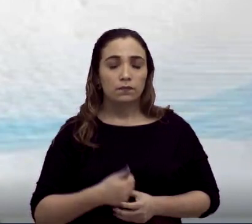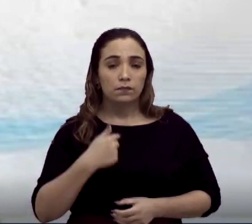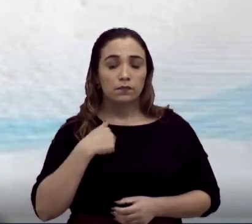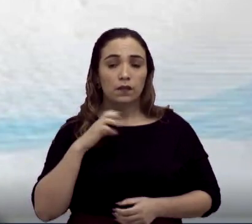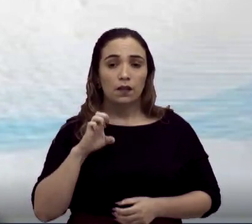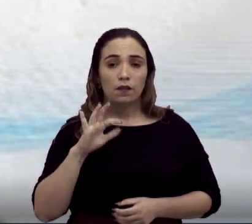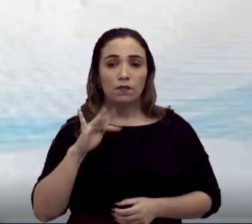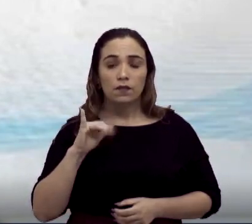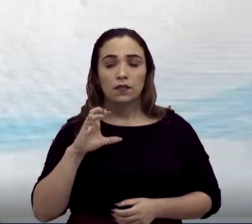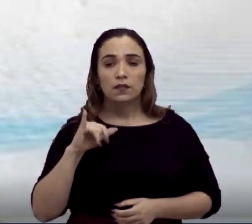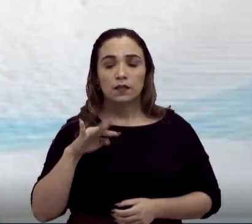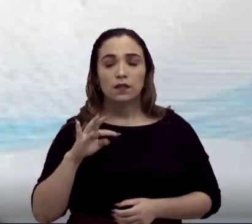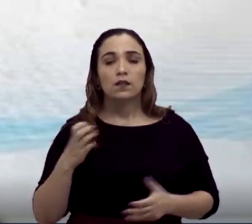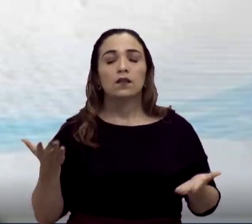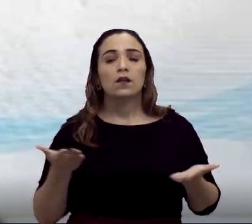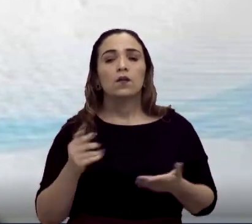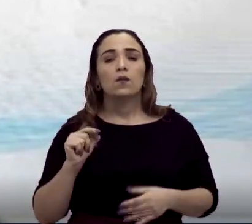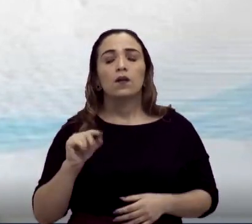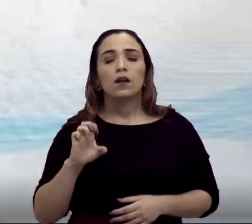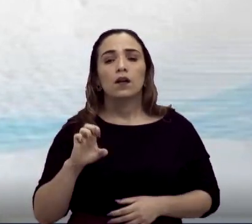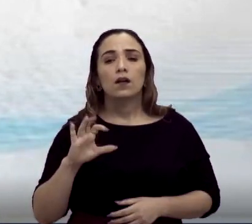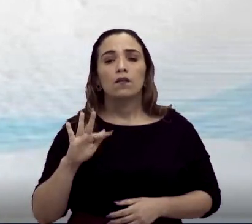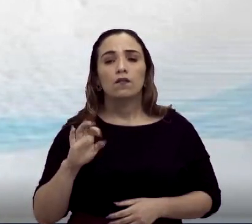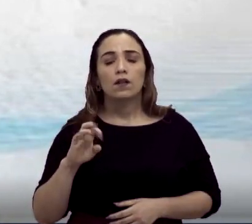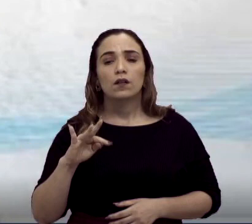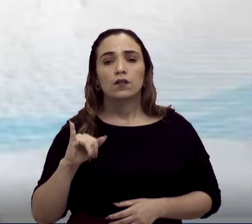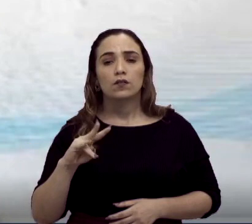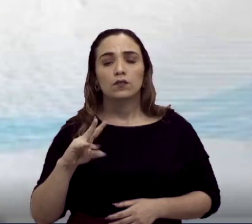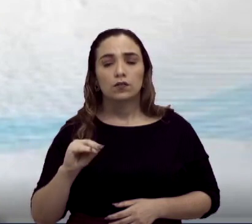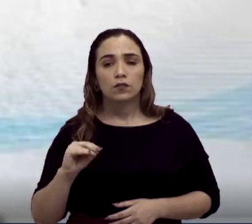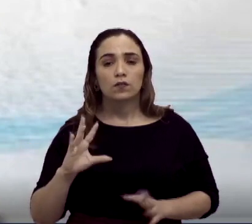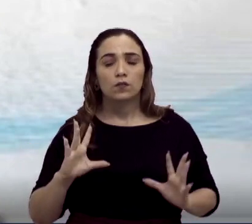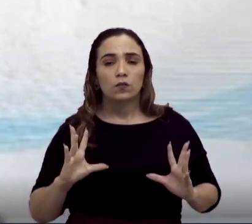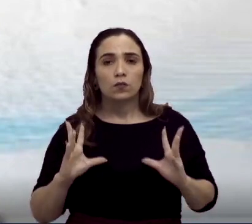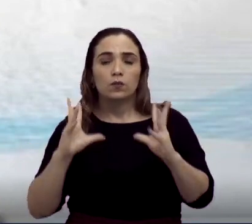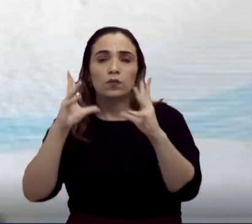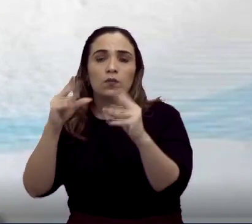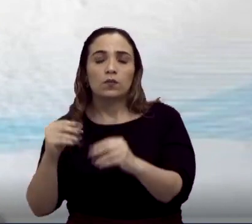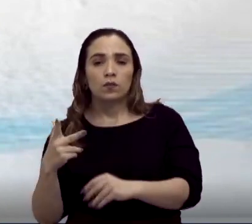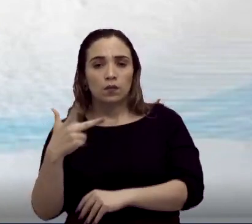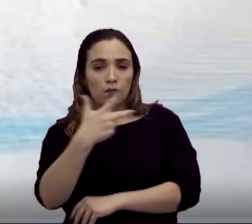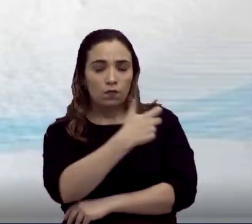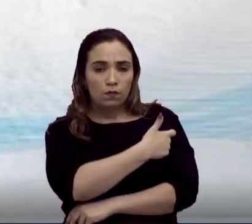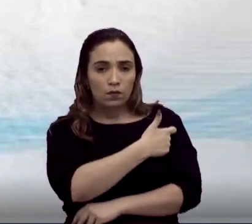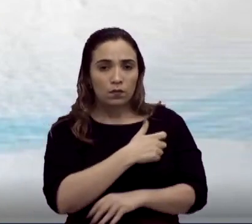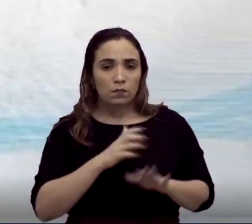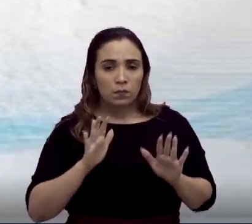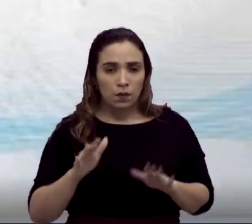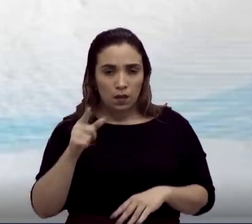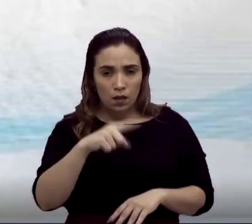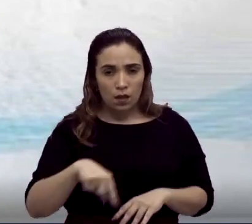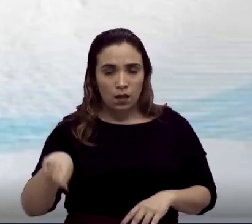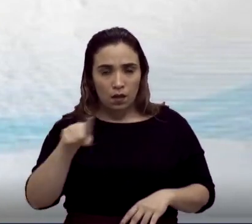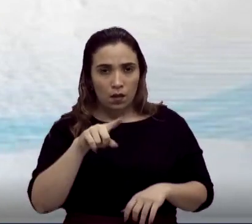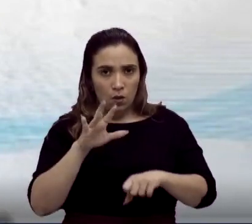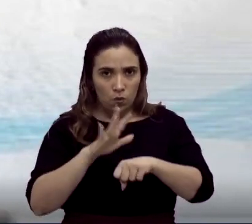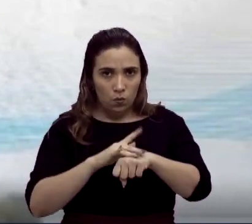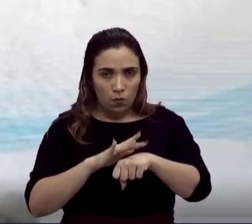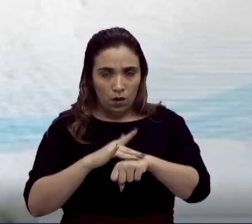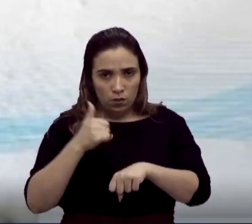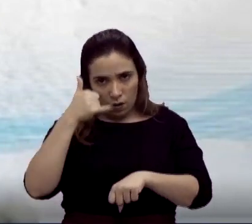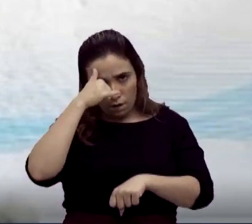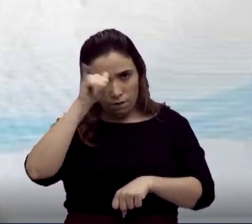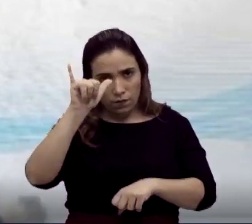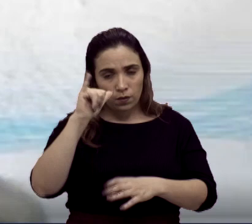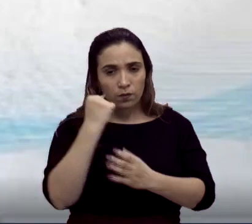E o que é o efetivo? Tá, eu vacinei essas pessoas, mas isso fez com que elas deixassem de estar doentes?